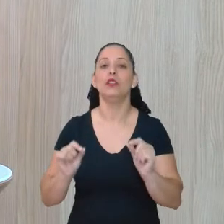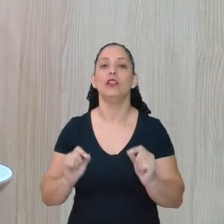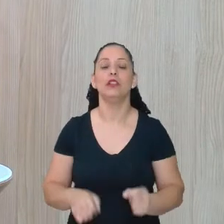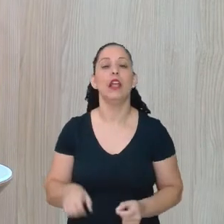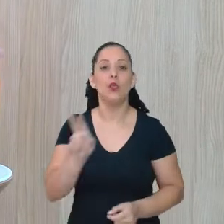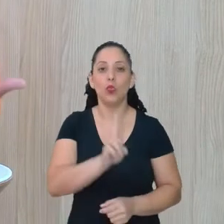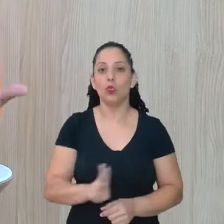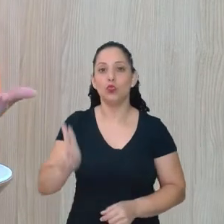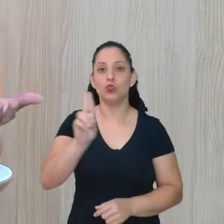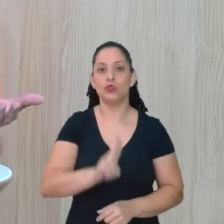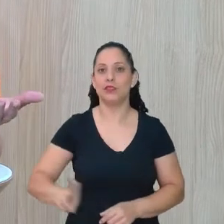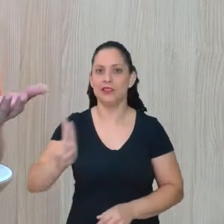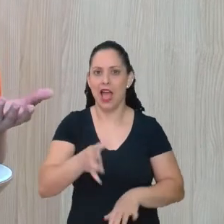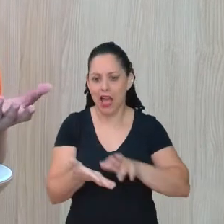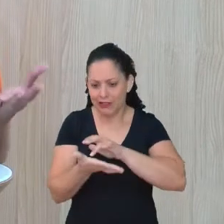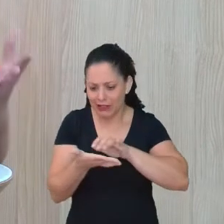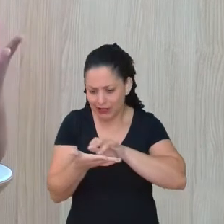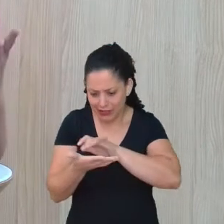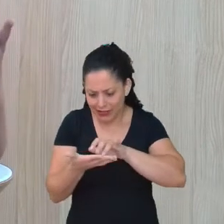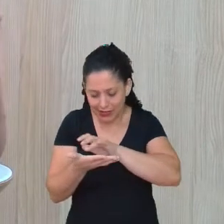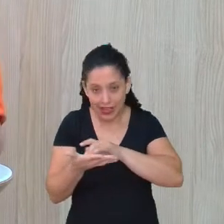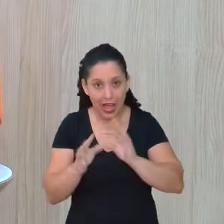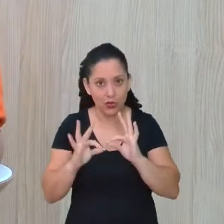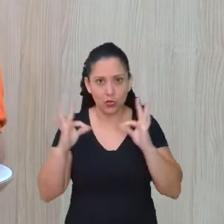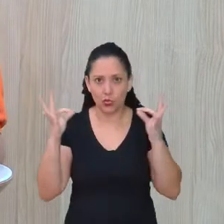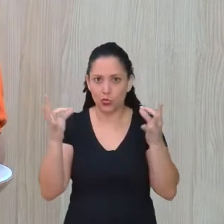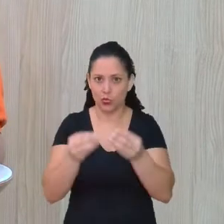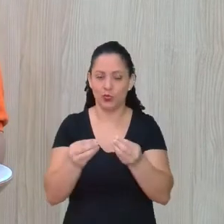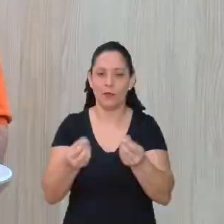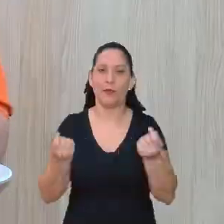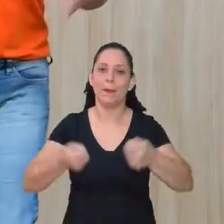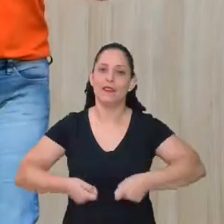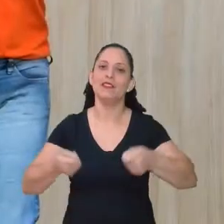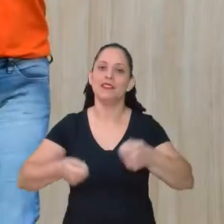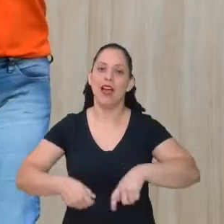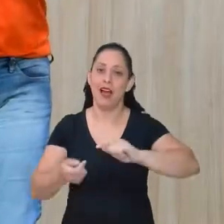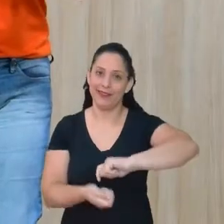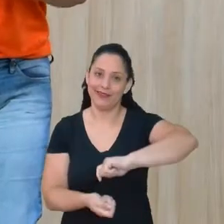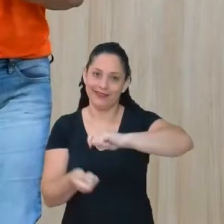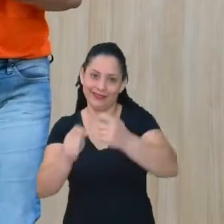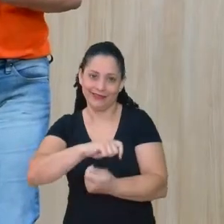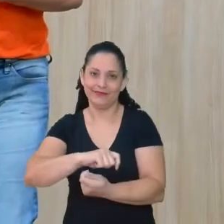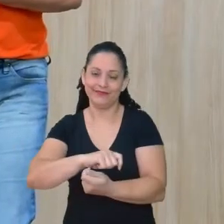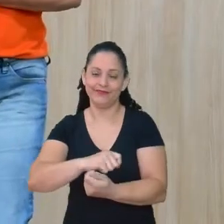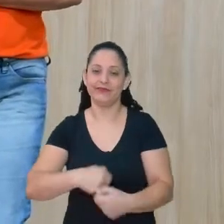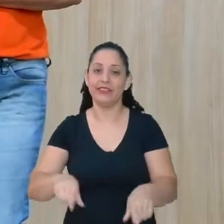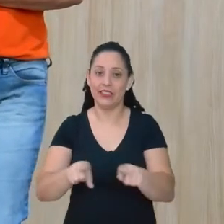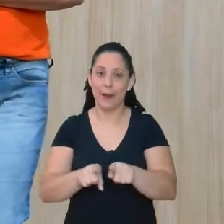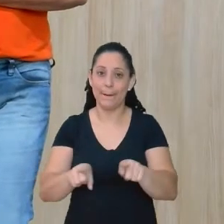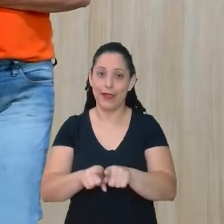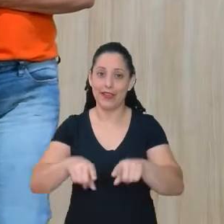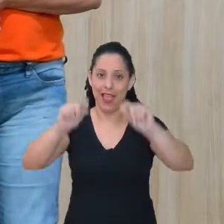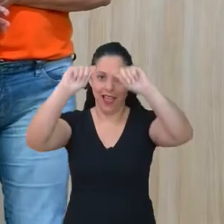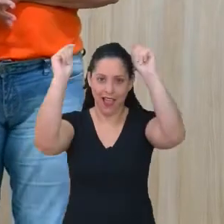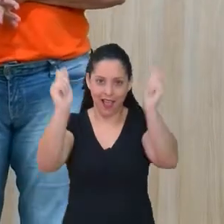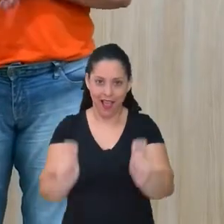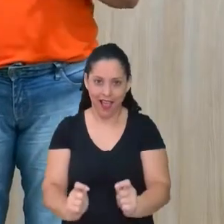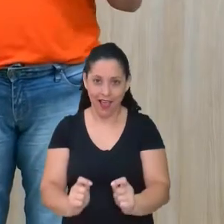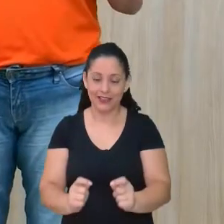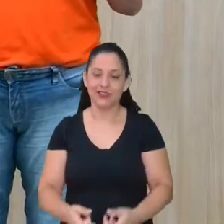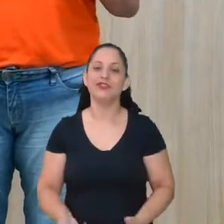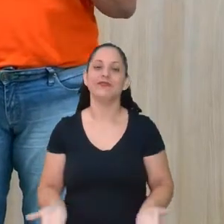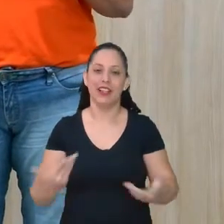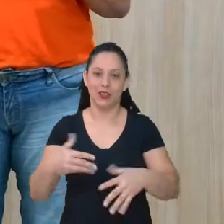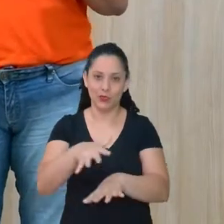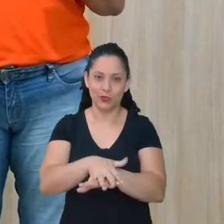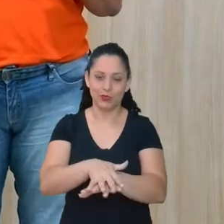digital. Gente, tudo isso tinha que ser colocado em algum lugar. Tinha que estar também a arte inserida dentro desse contexto. Exato. Gente, a